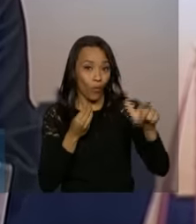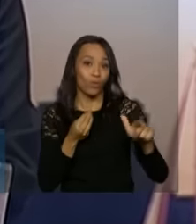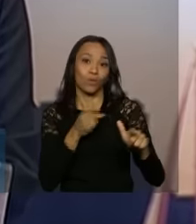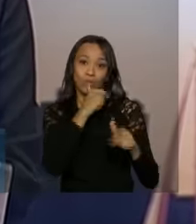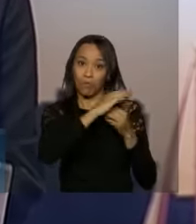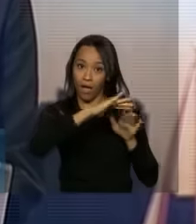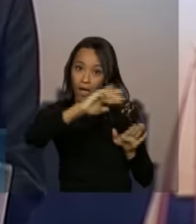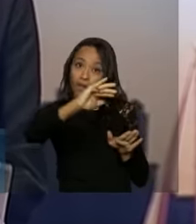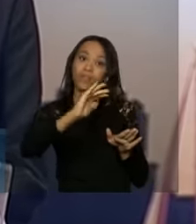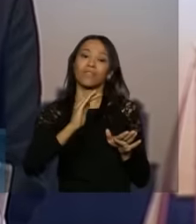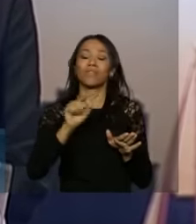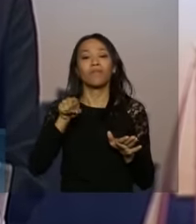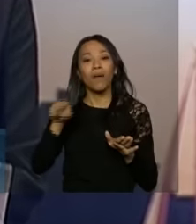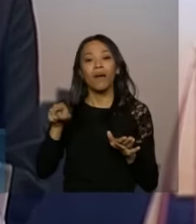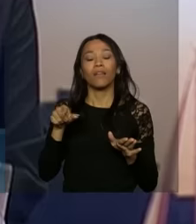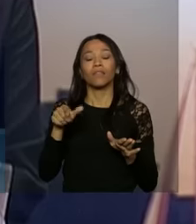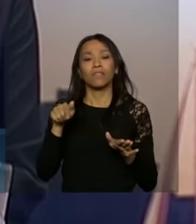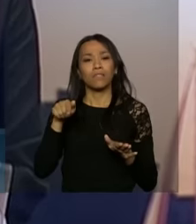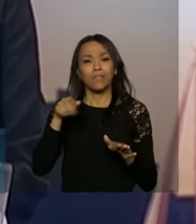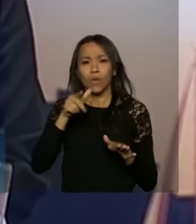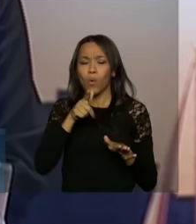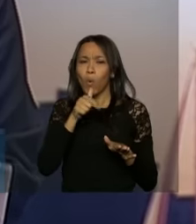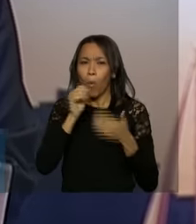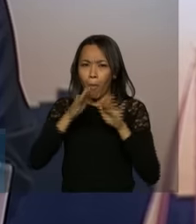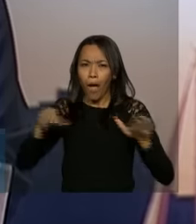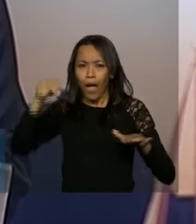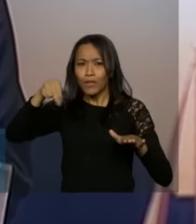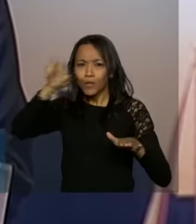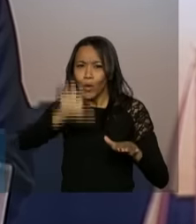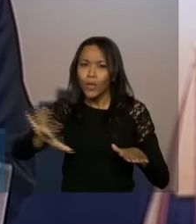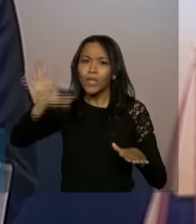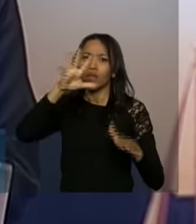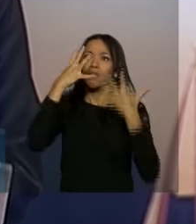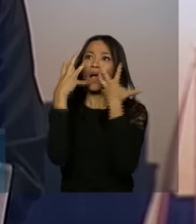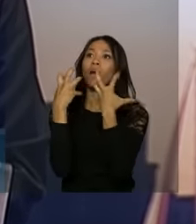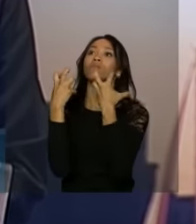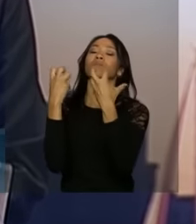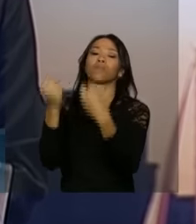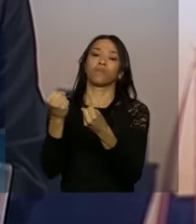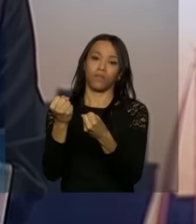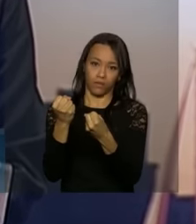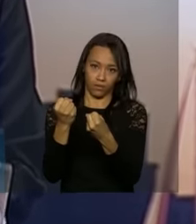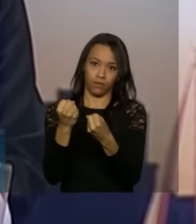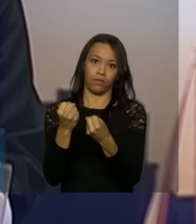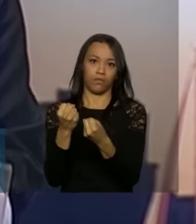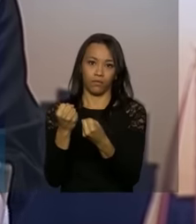mas tem uma imensa capacidade de nos atrair.